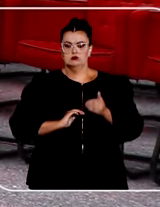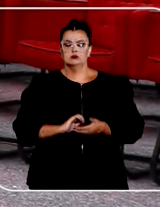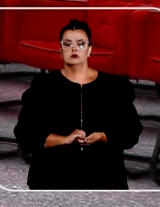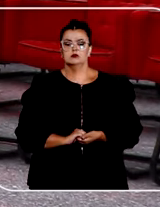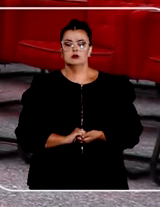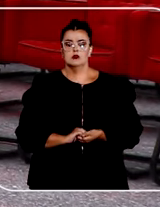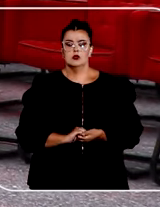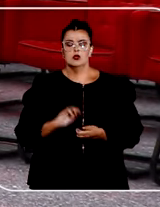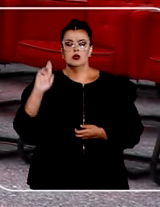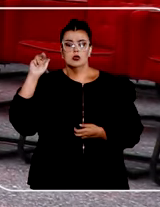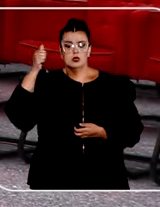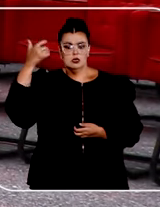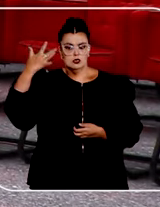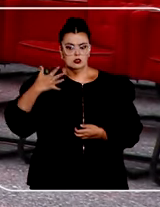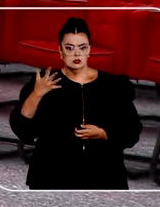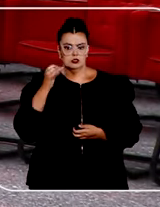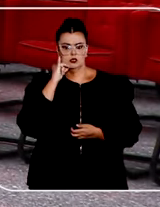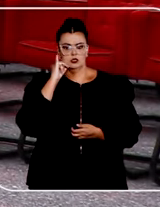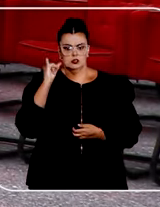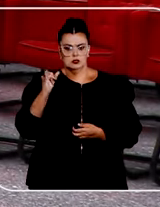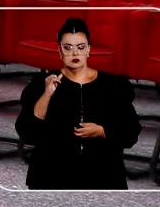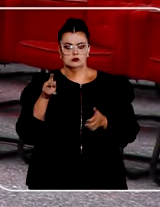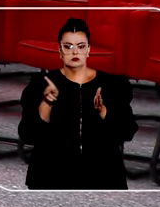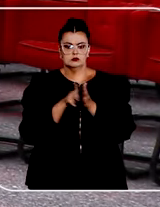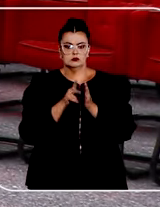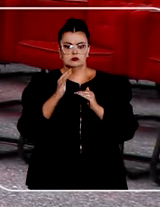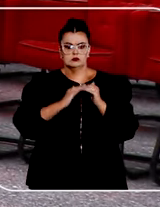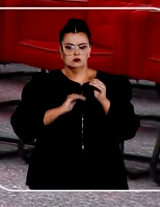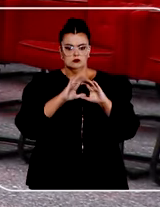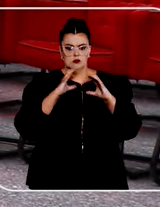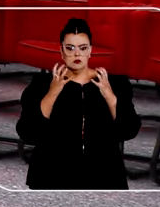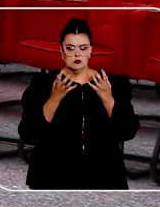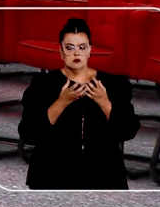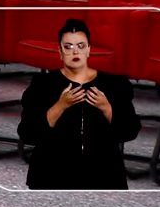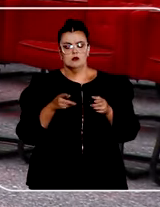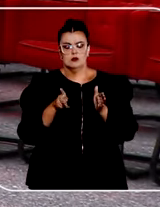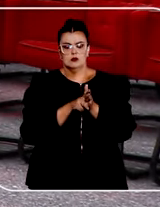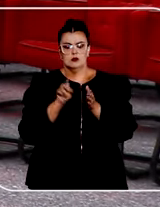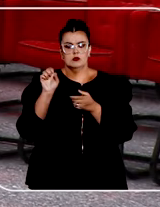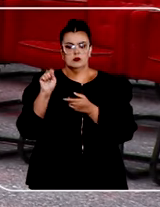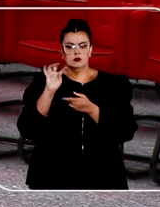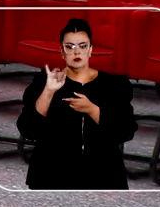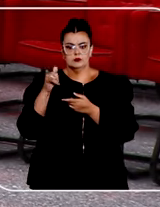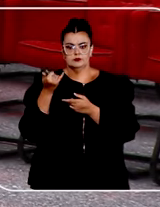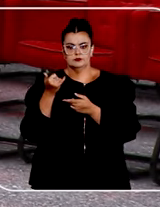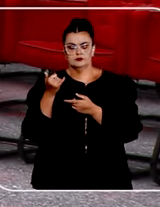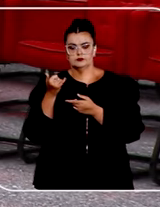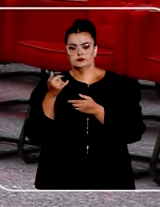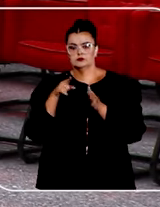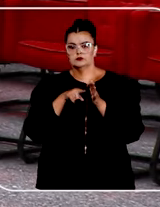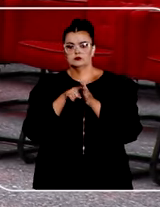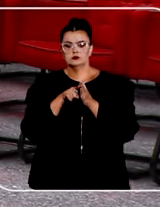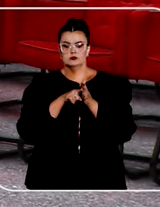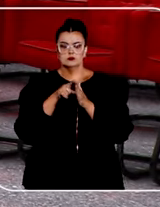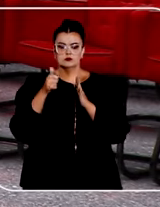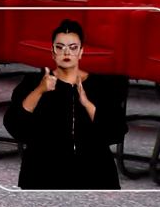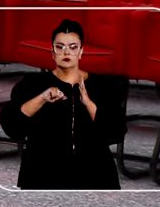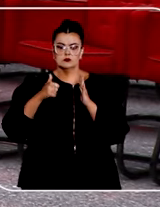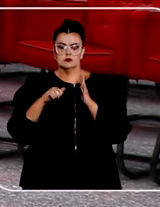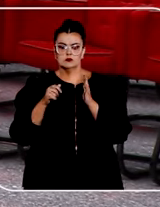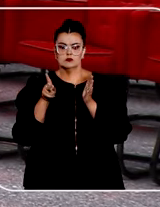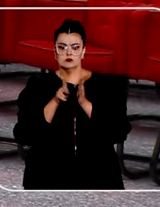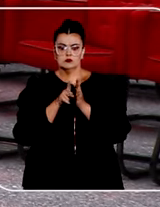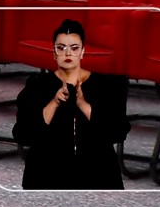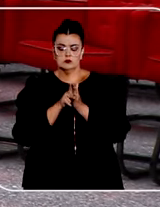o relator lembrou que a comissão gestora de entes e de ações coletivas do STJ ao sugerir A análise do tema pelo